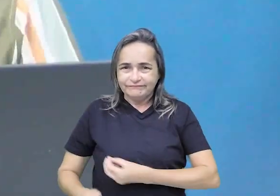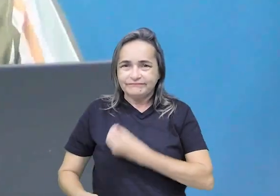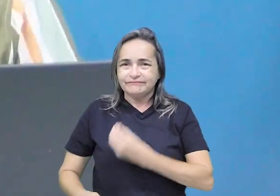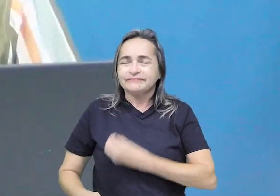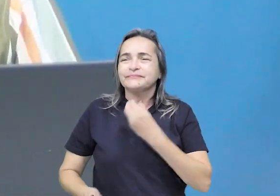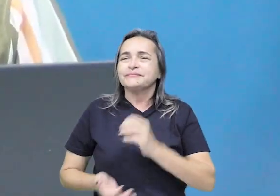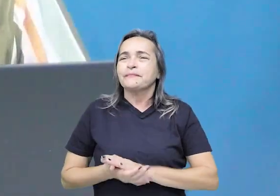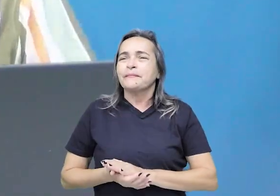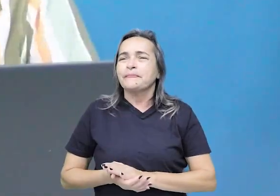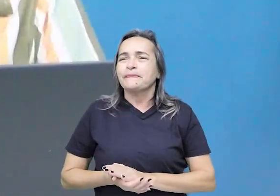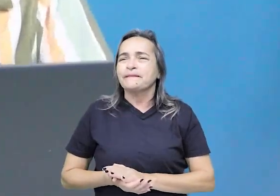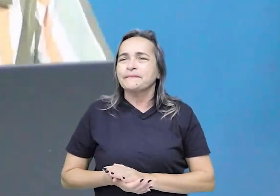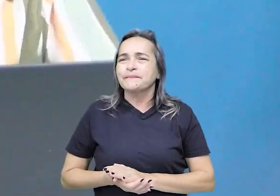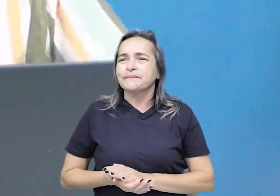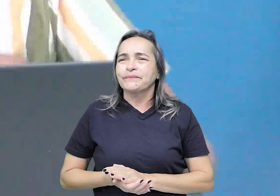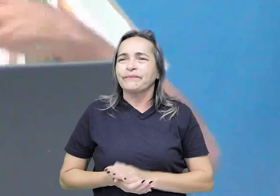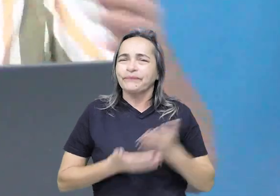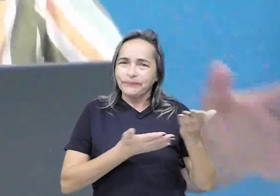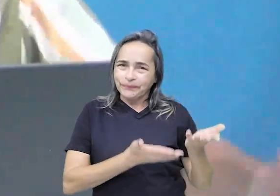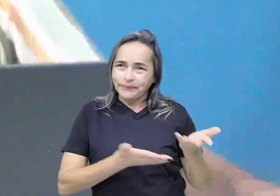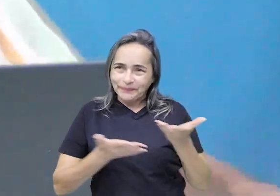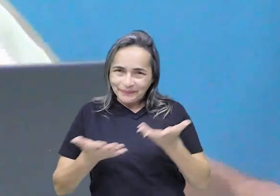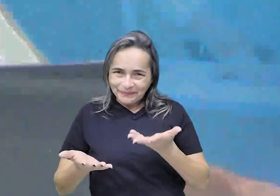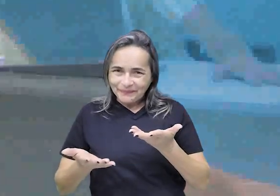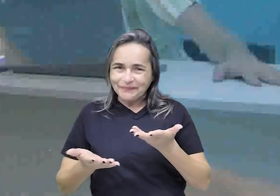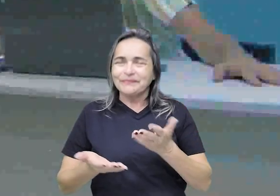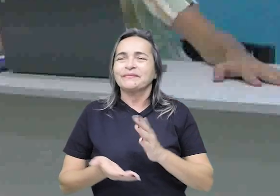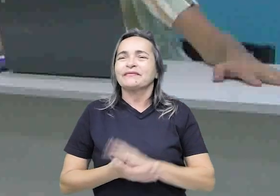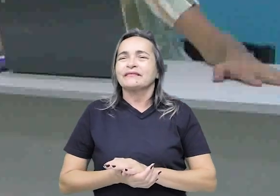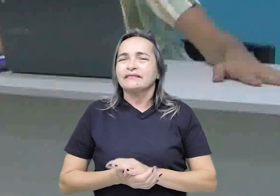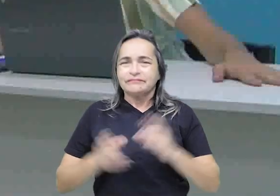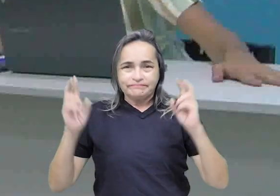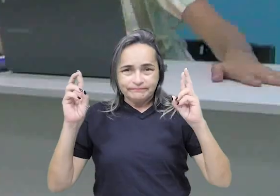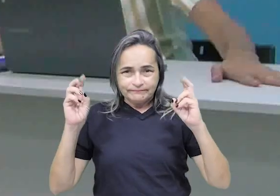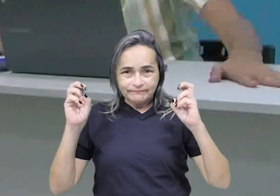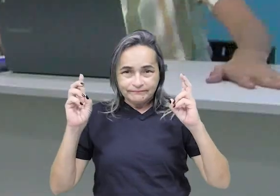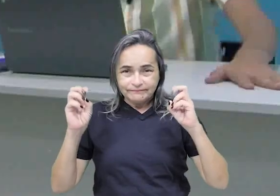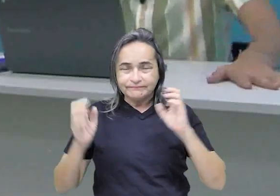o convite, porque aceito o convite. É pano para manga, né? Não? Essa